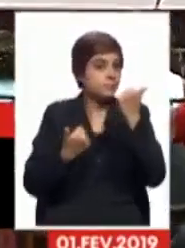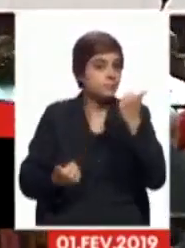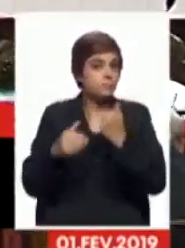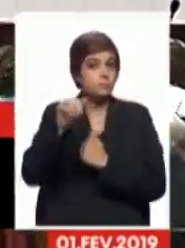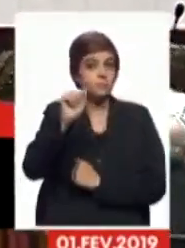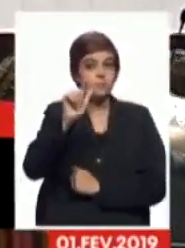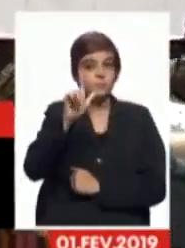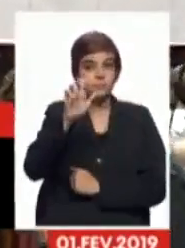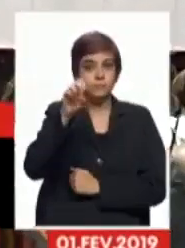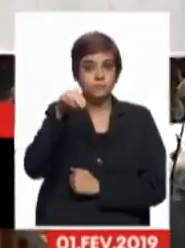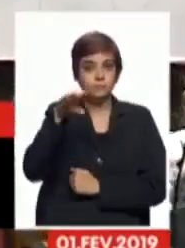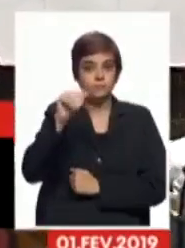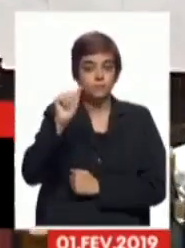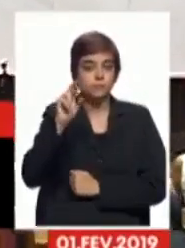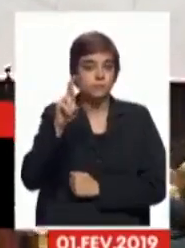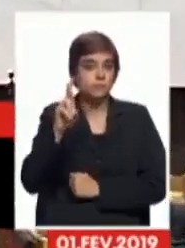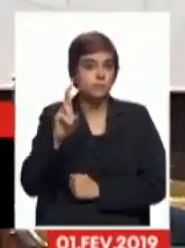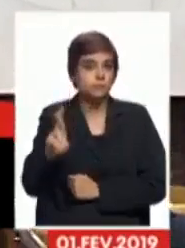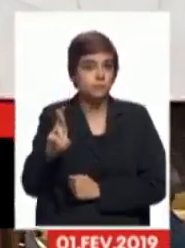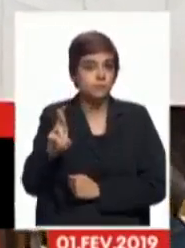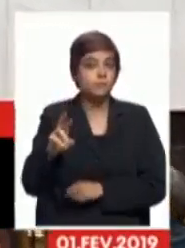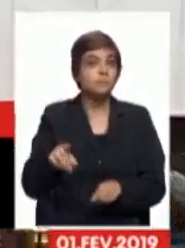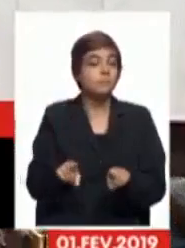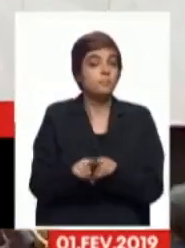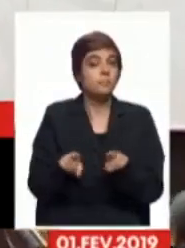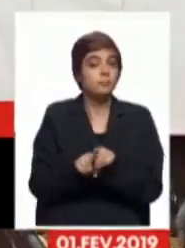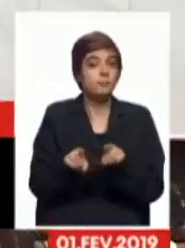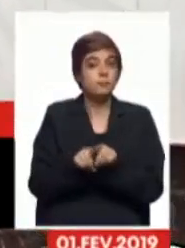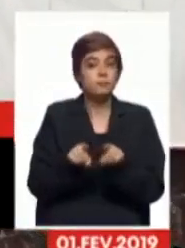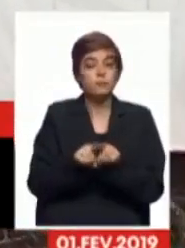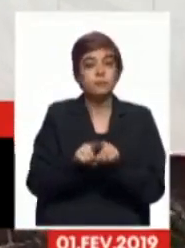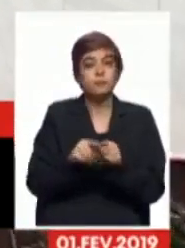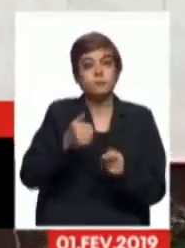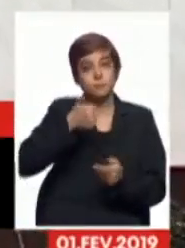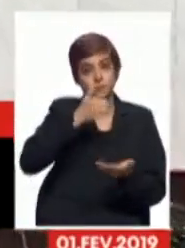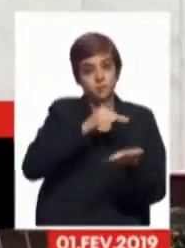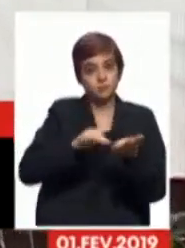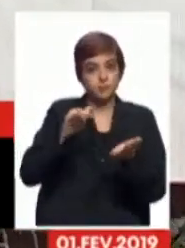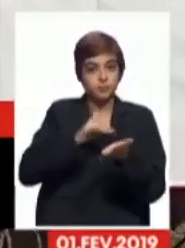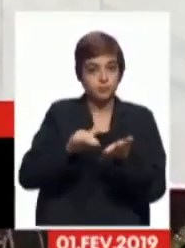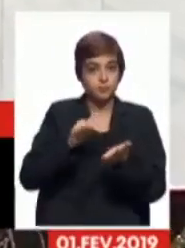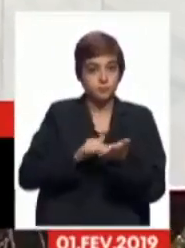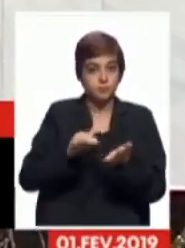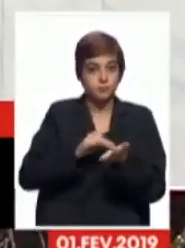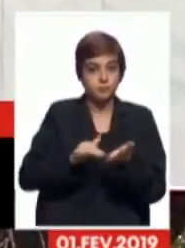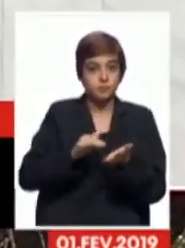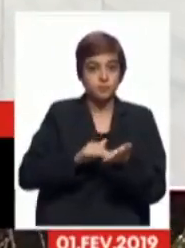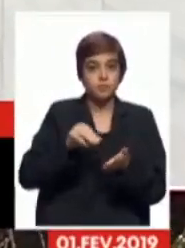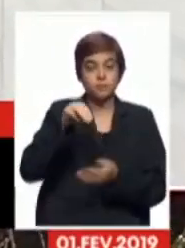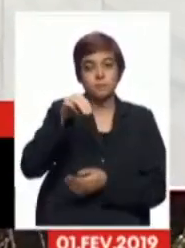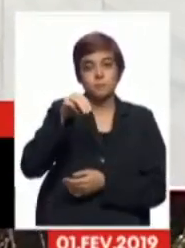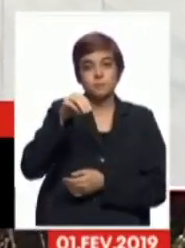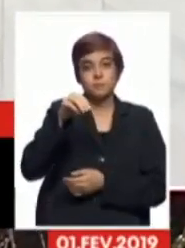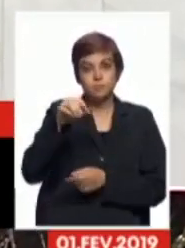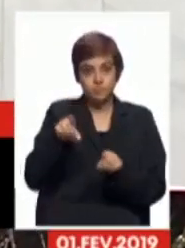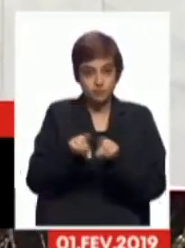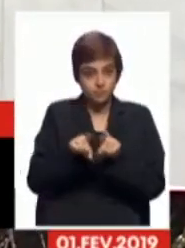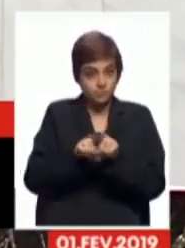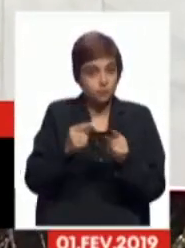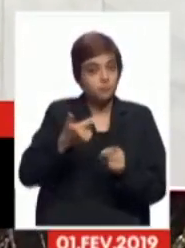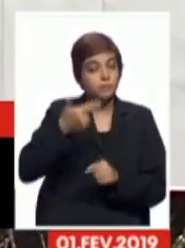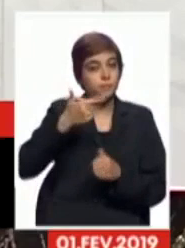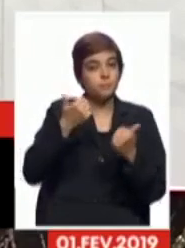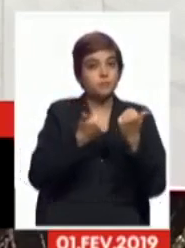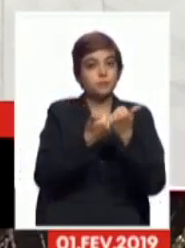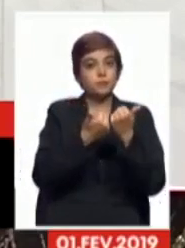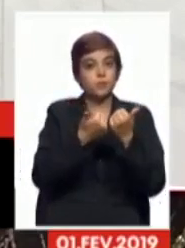Alencar da Silveira Júnior, do PDT, primeiro secretário Tadeu Martins Leite, do MDB, segundo secretário Carlos